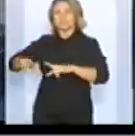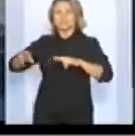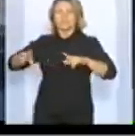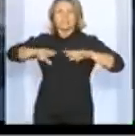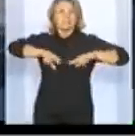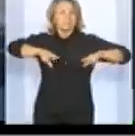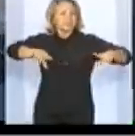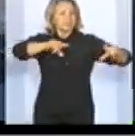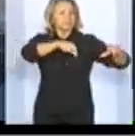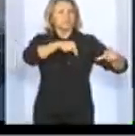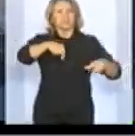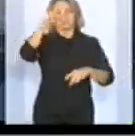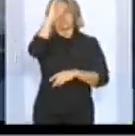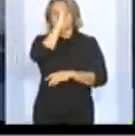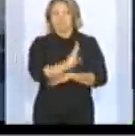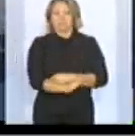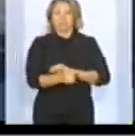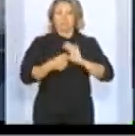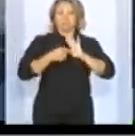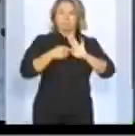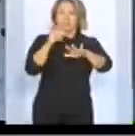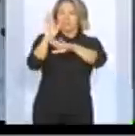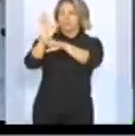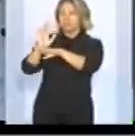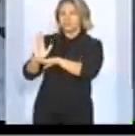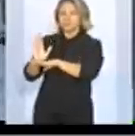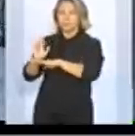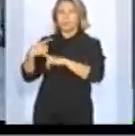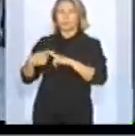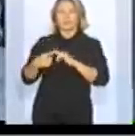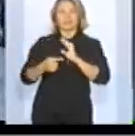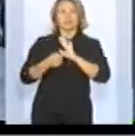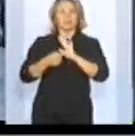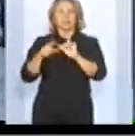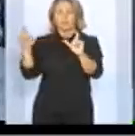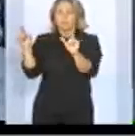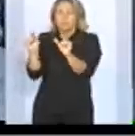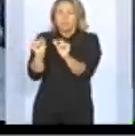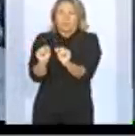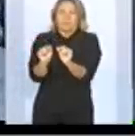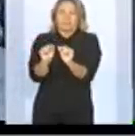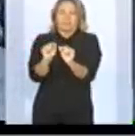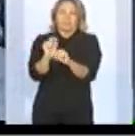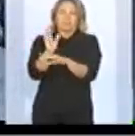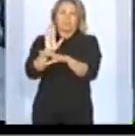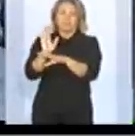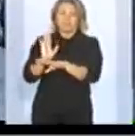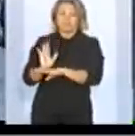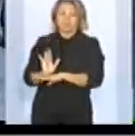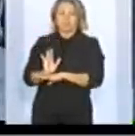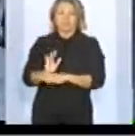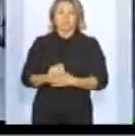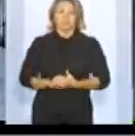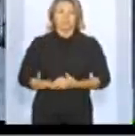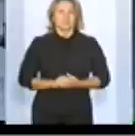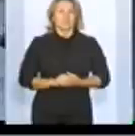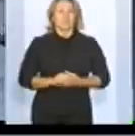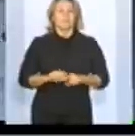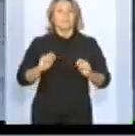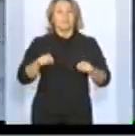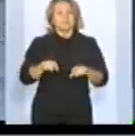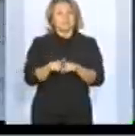localidades do país. Eu queria que soltasse só o vídeo, porque tem algumas... É um vídeo muito pequenininho, enquanto isso, acho que Marcos, você pode